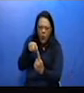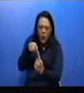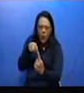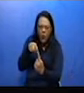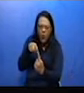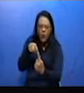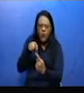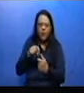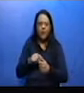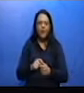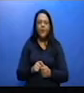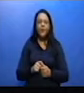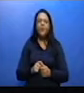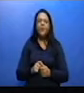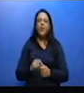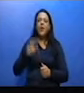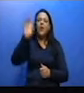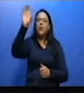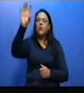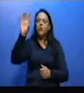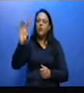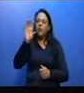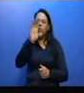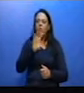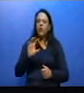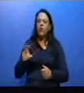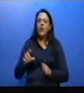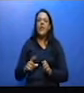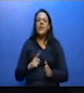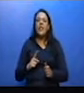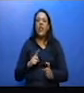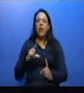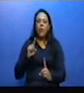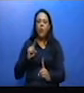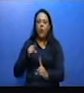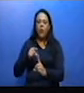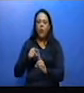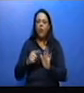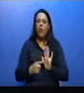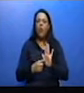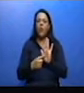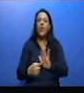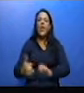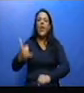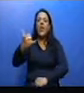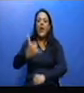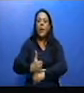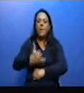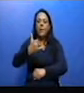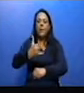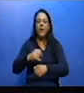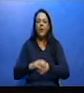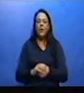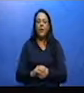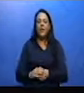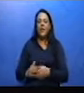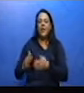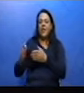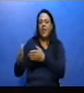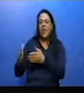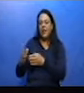aonde está localizada a capital. Vamos vir aqui no nosso estado. Olha a capital